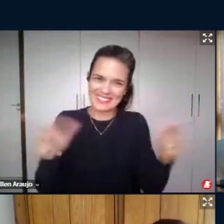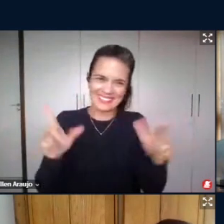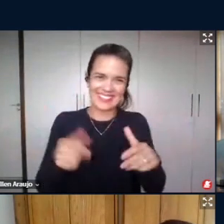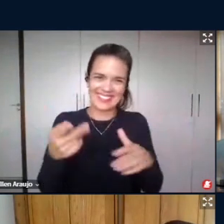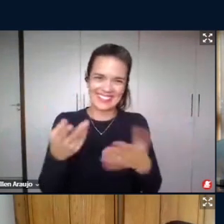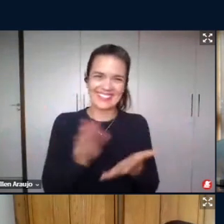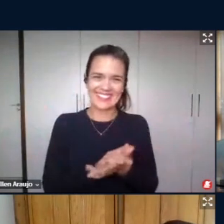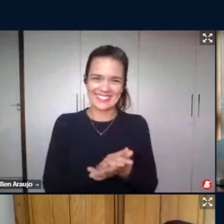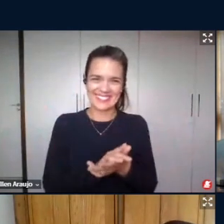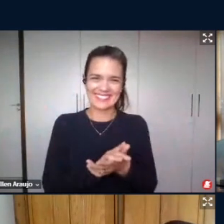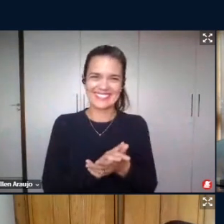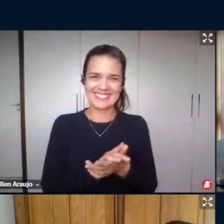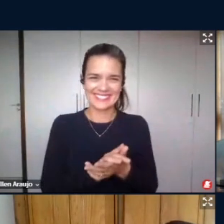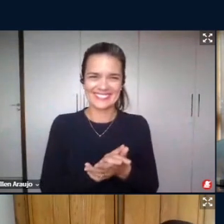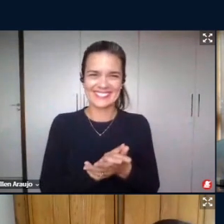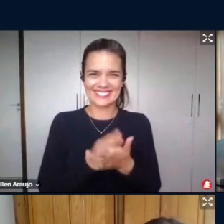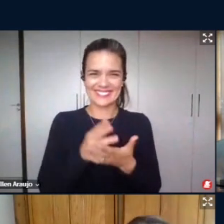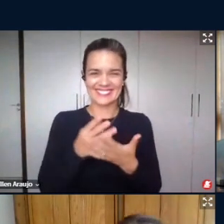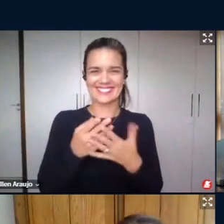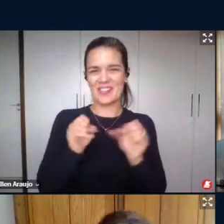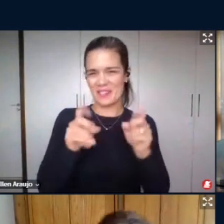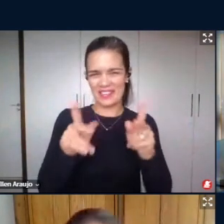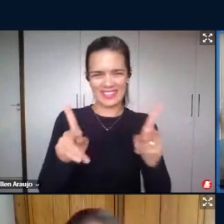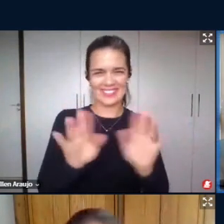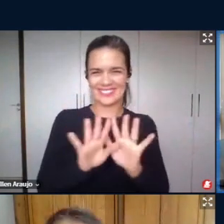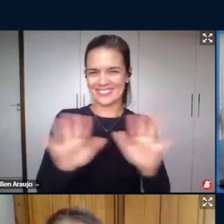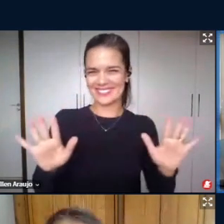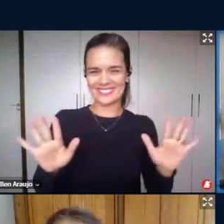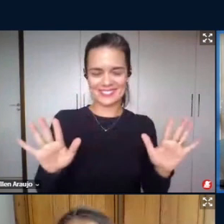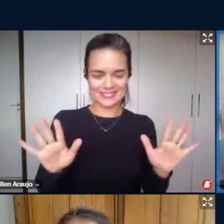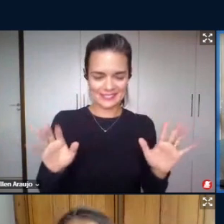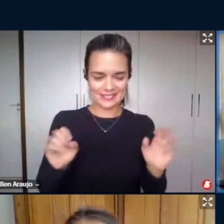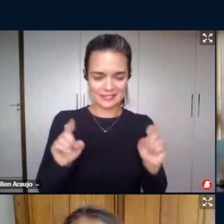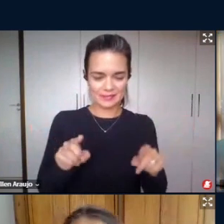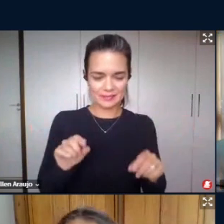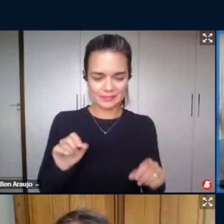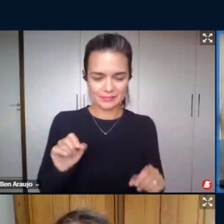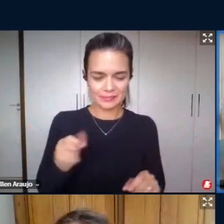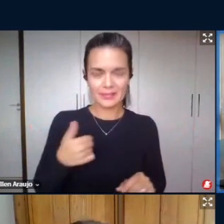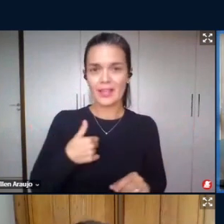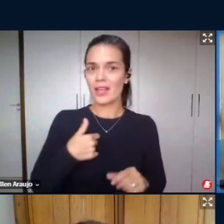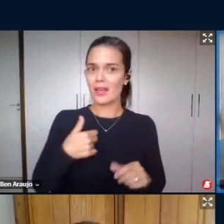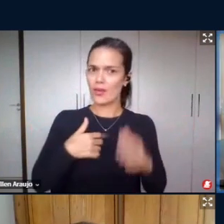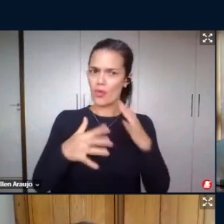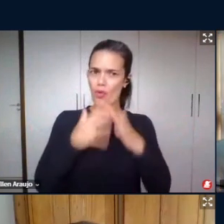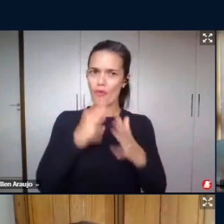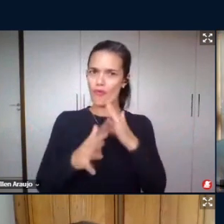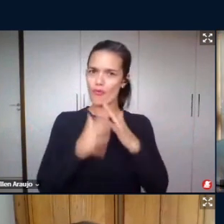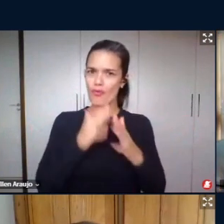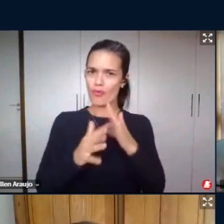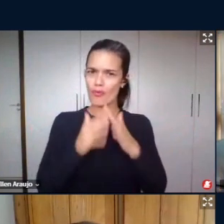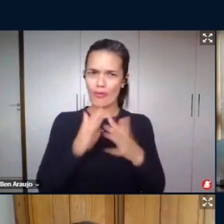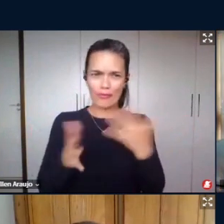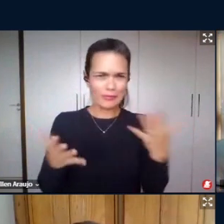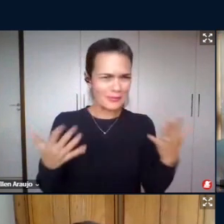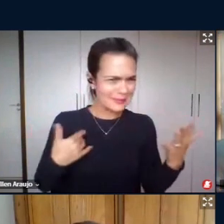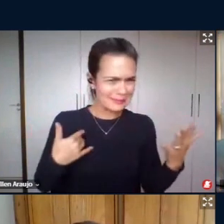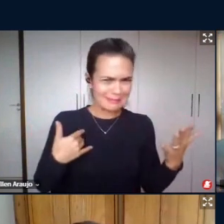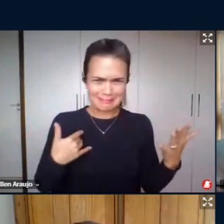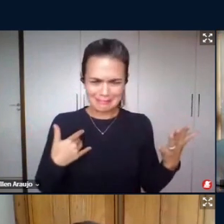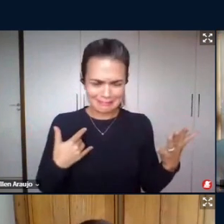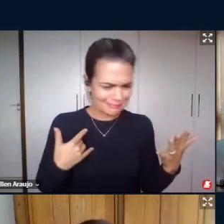tirar o 5. Ok. Não, eu fiquei confusa, né? Achei, será que eu perdi alguma... Né? Eu